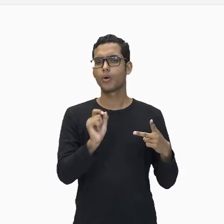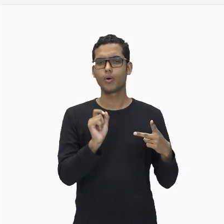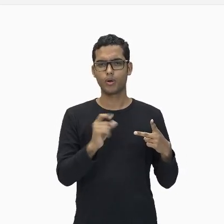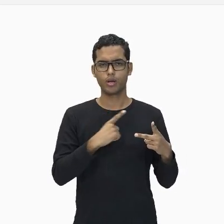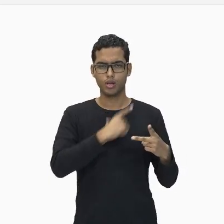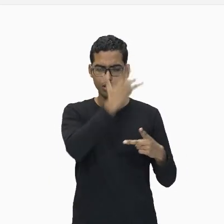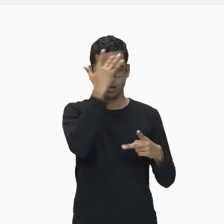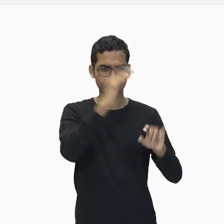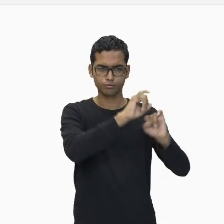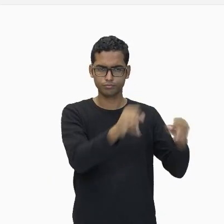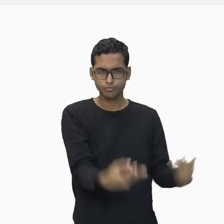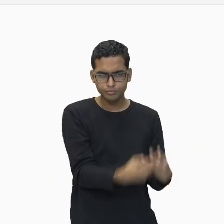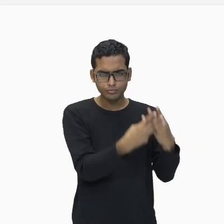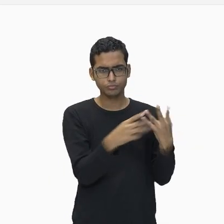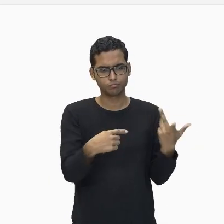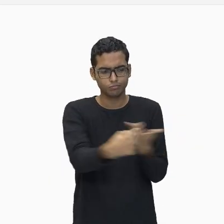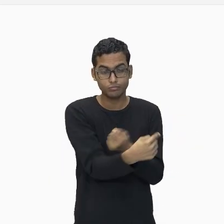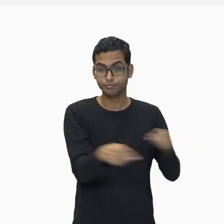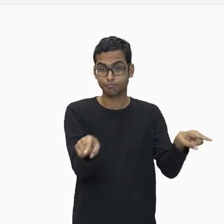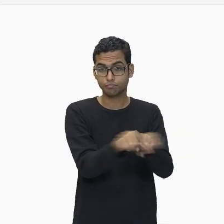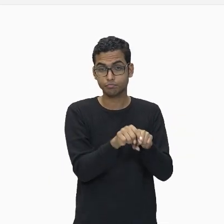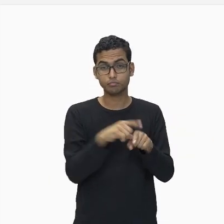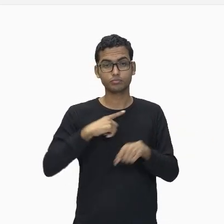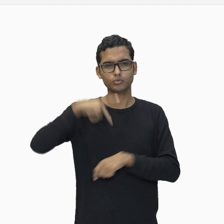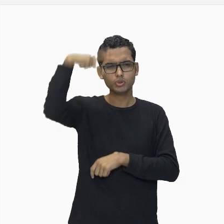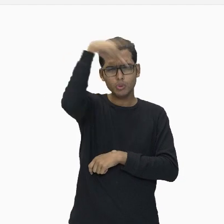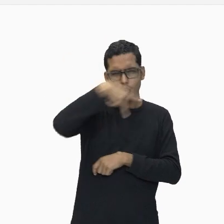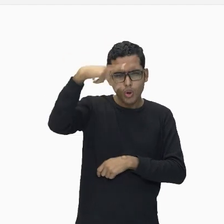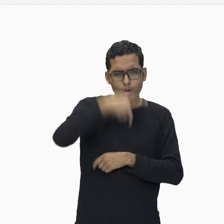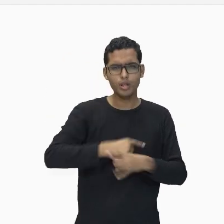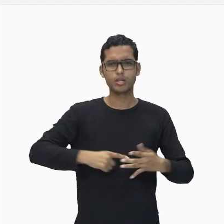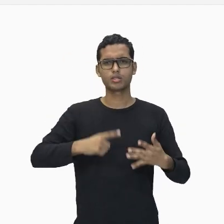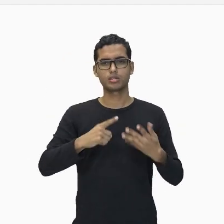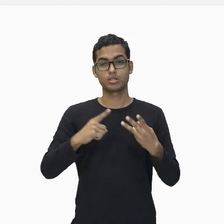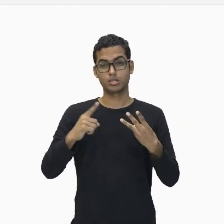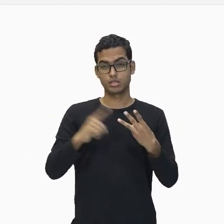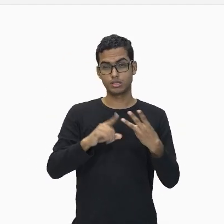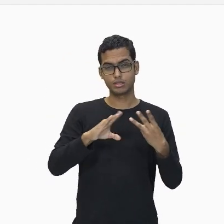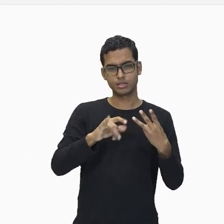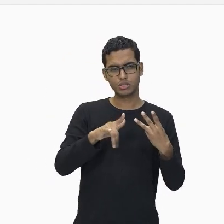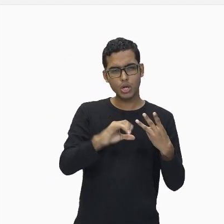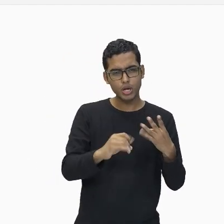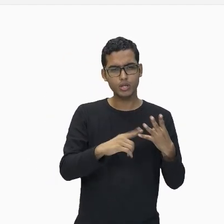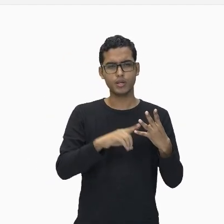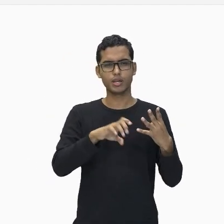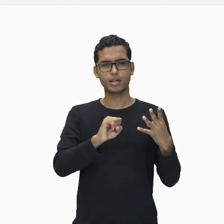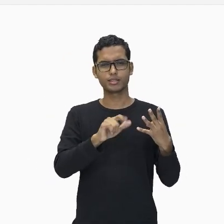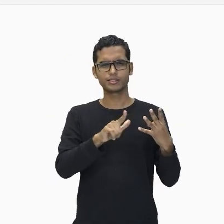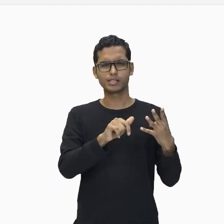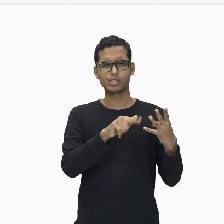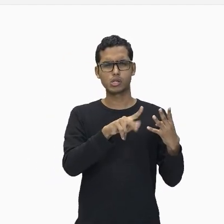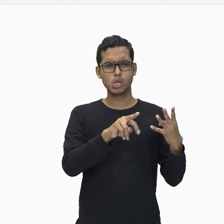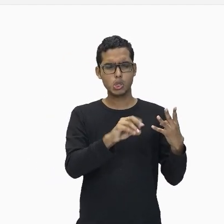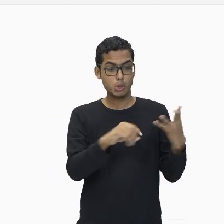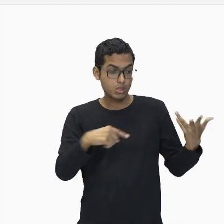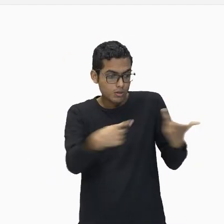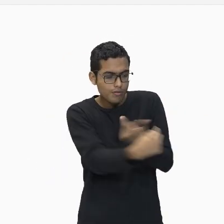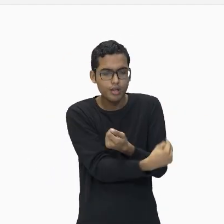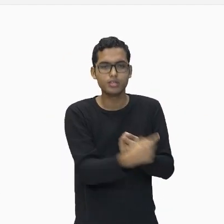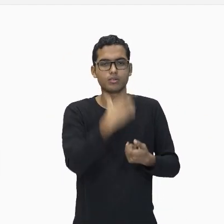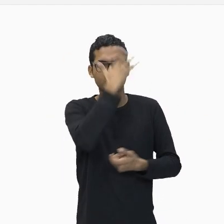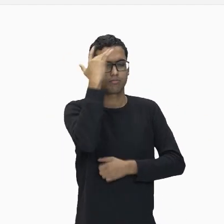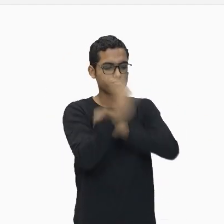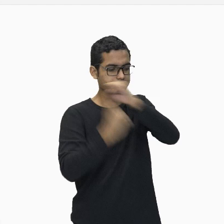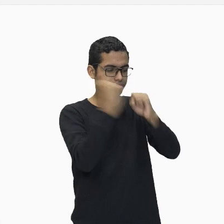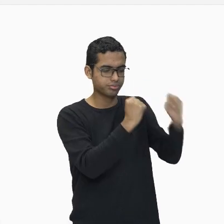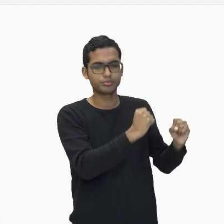campos de concentração. Milhares de poloneses, ciganos, homossexuais, eslavos, entre outros, tiveram o mesmo fim. Vamos adiante,